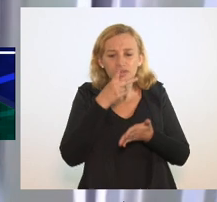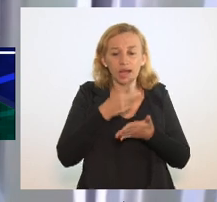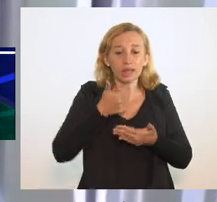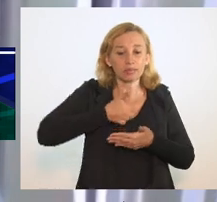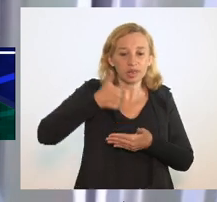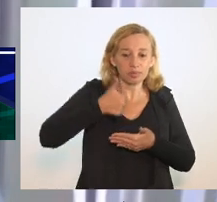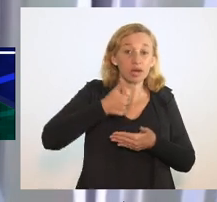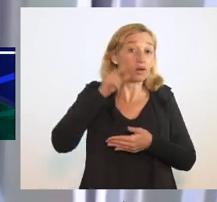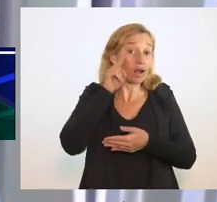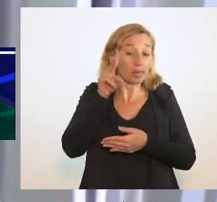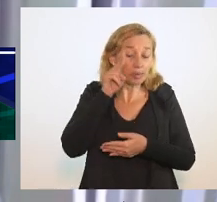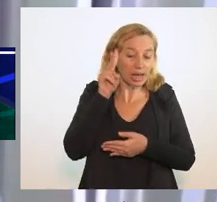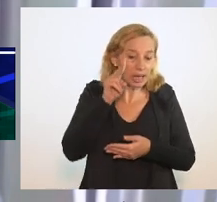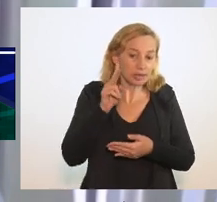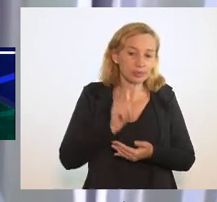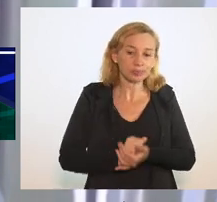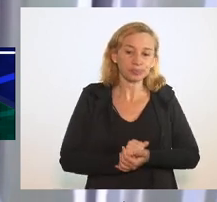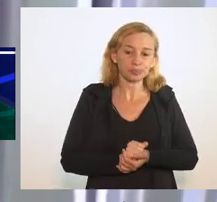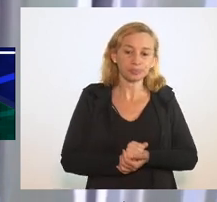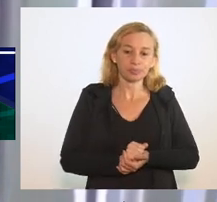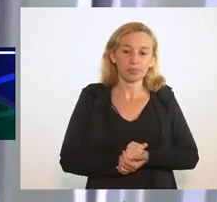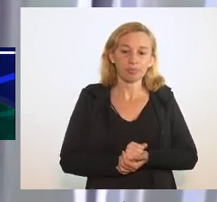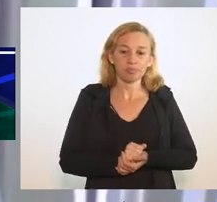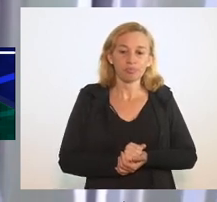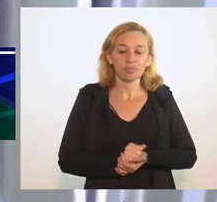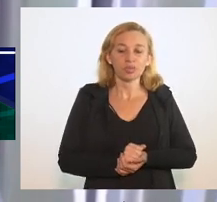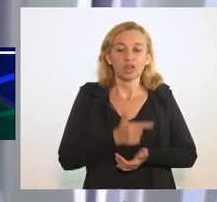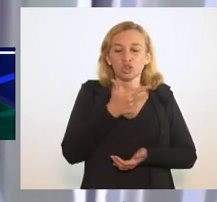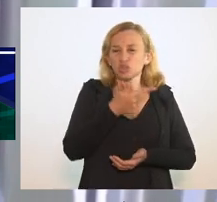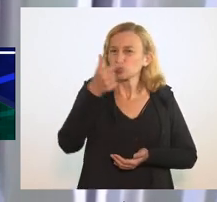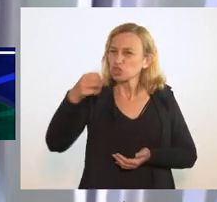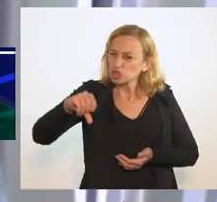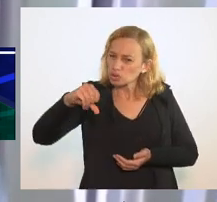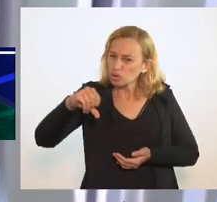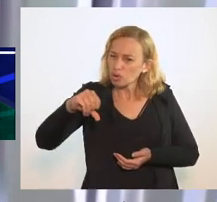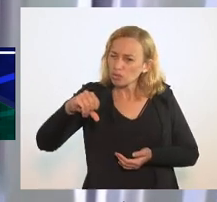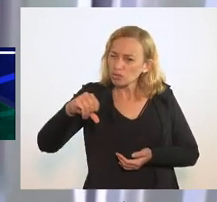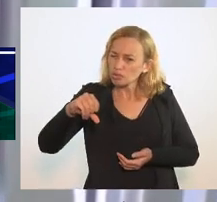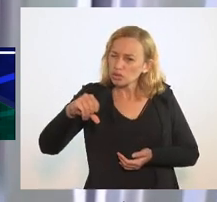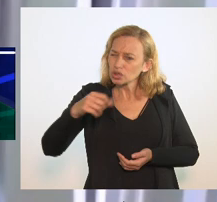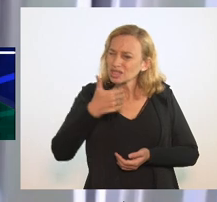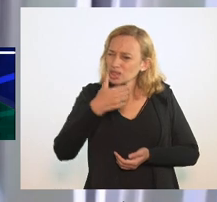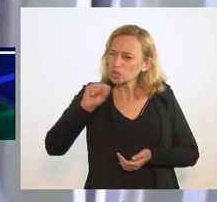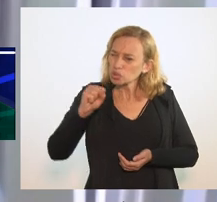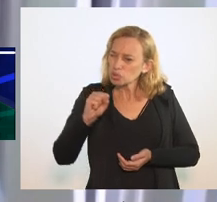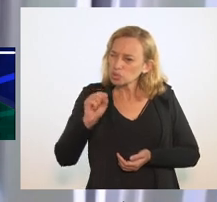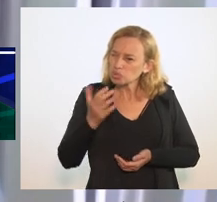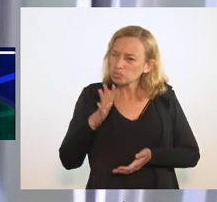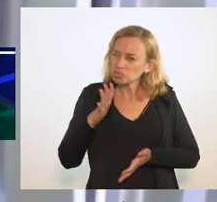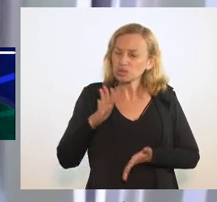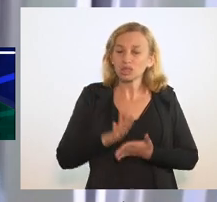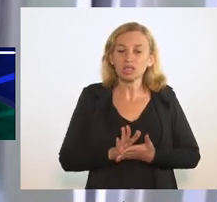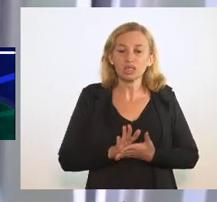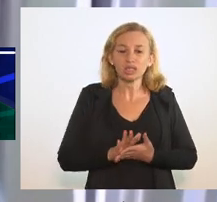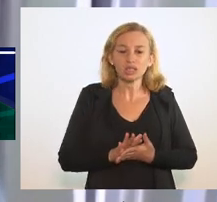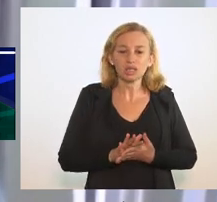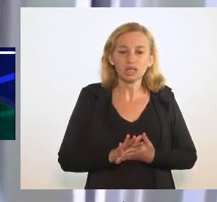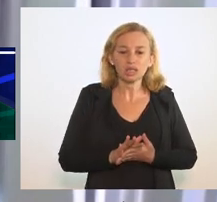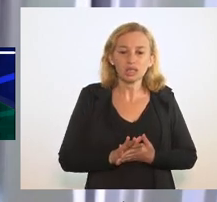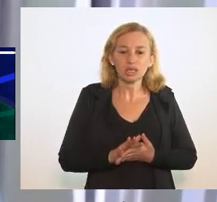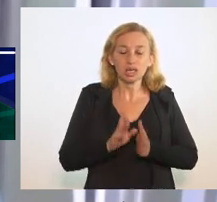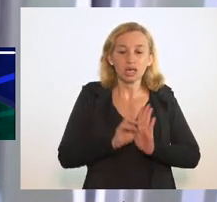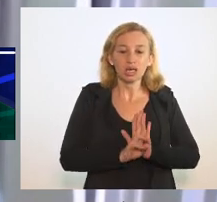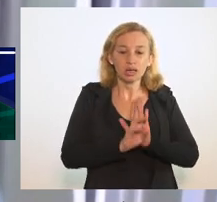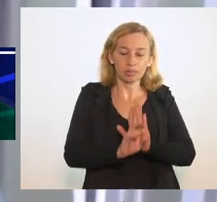lugar, lembrar que em 2019, salvo engano, ou 18, a entidade que